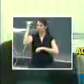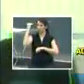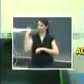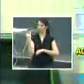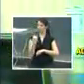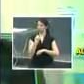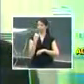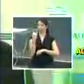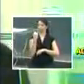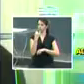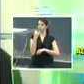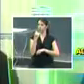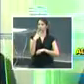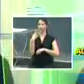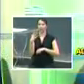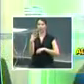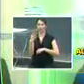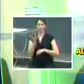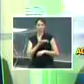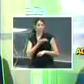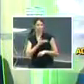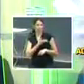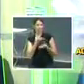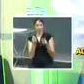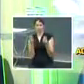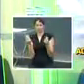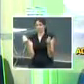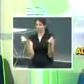Nós acostumamos a ser bajulados. É assim que funciona.